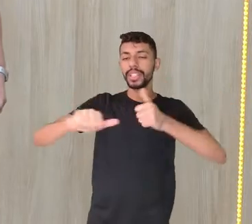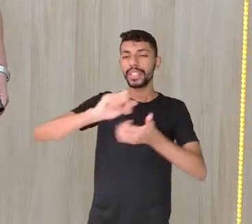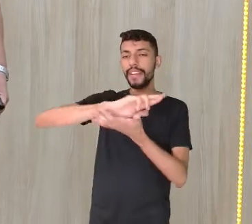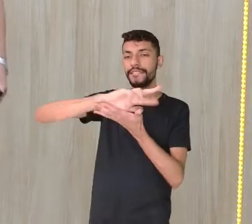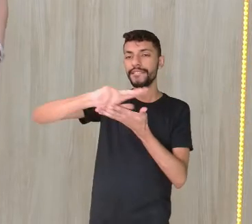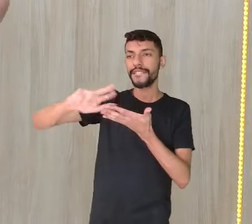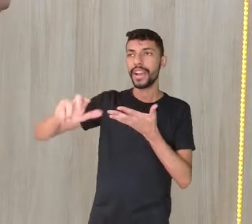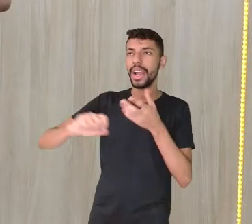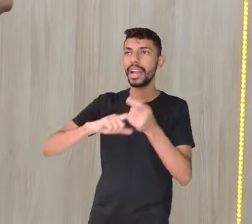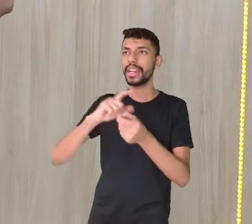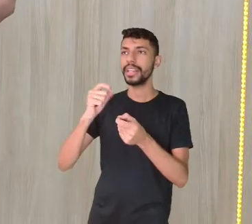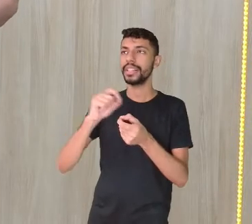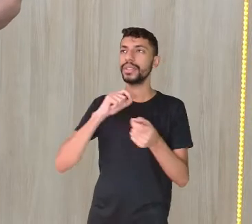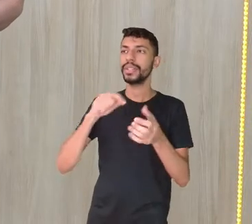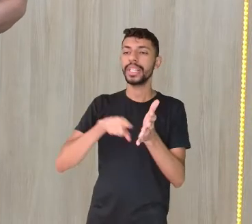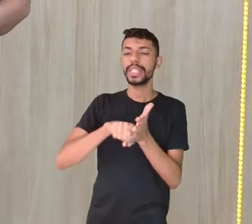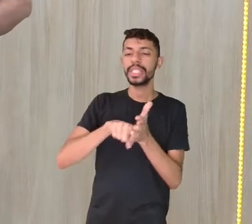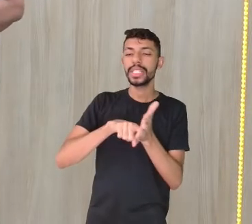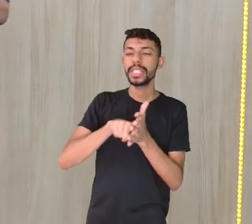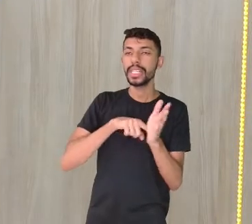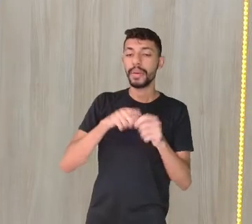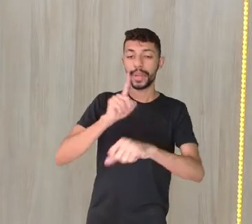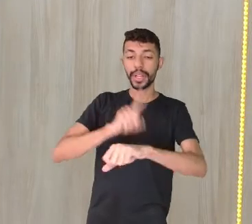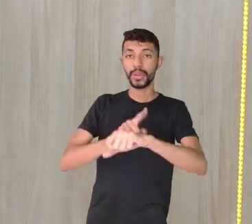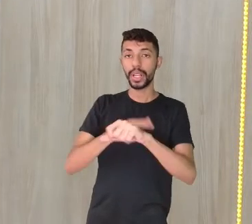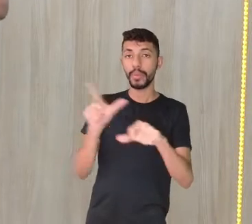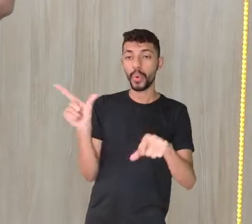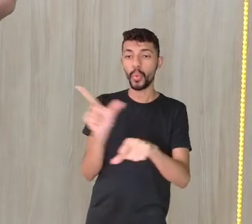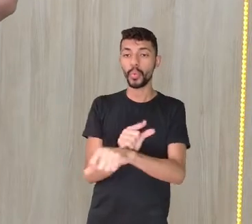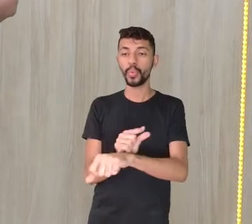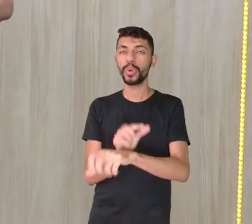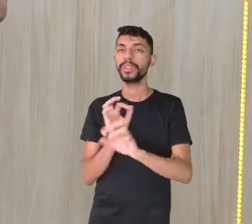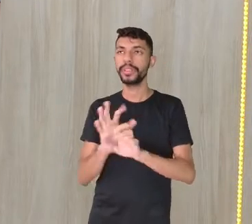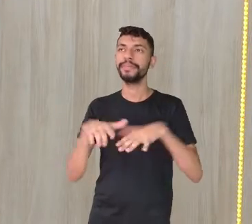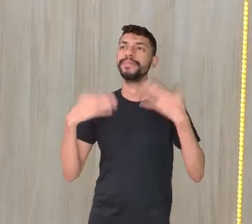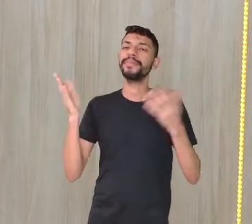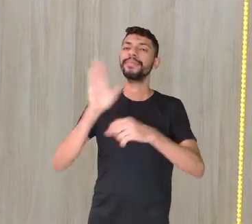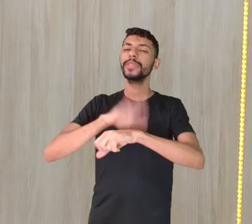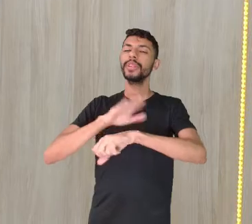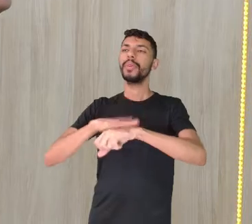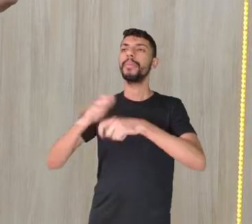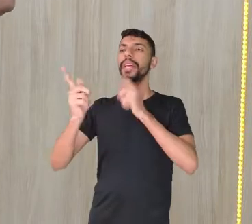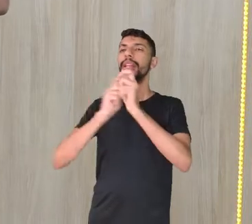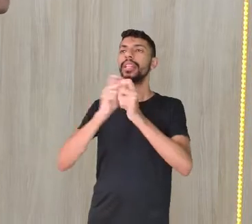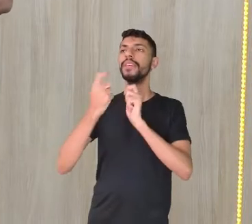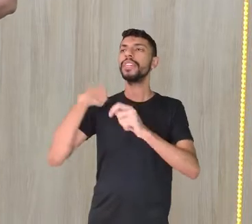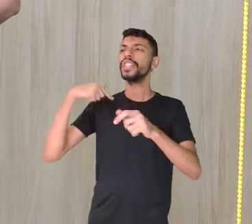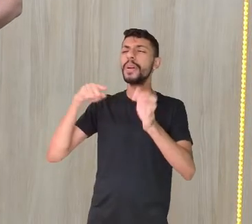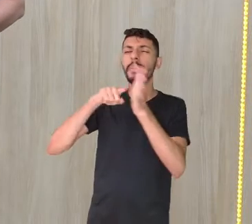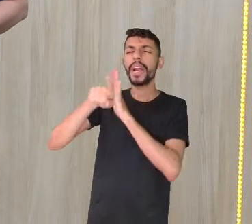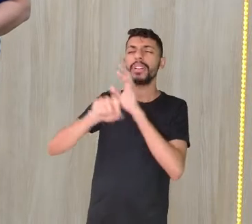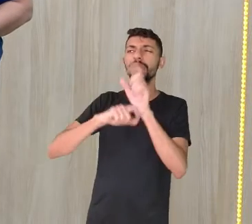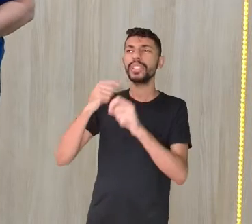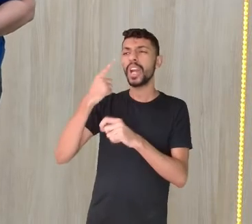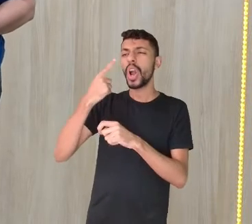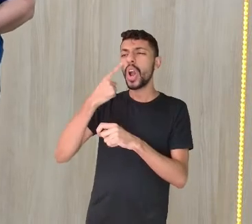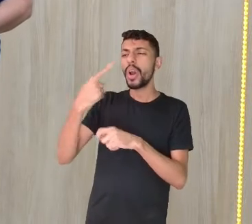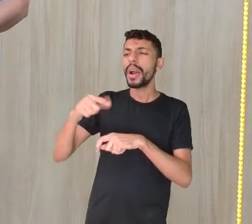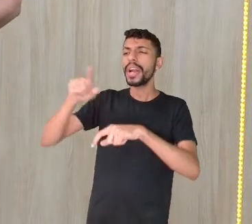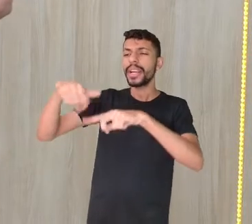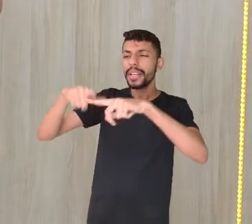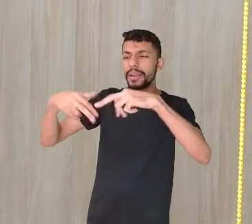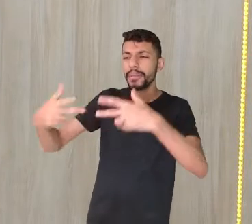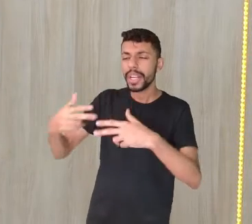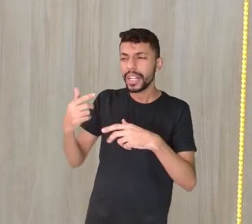lâminas, né, em tempo muito curto. Aqui, na hora da entrevista, eu dizia assim, e será que esses equipamentos,